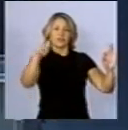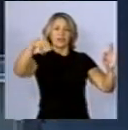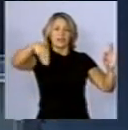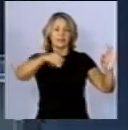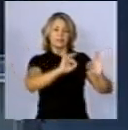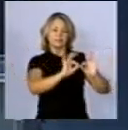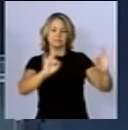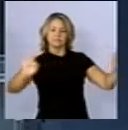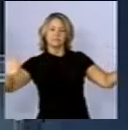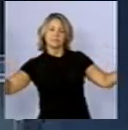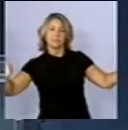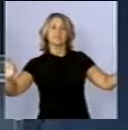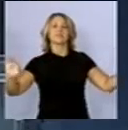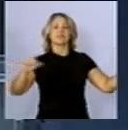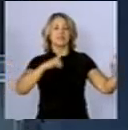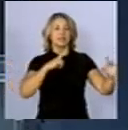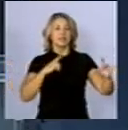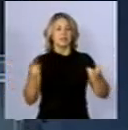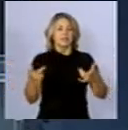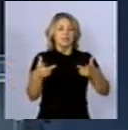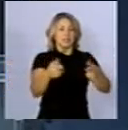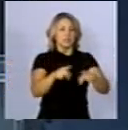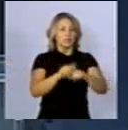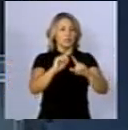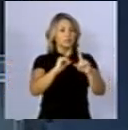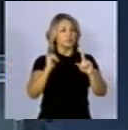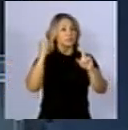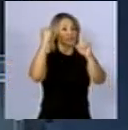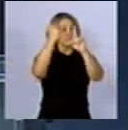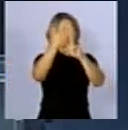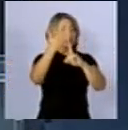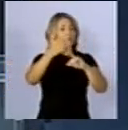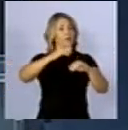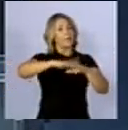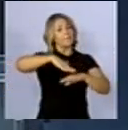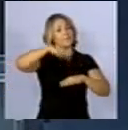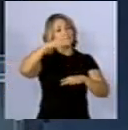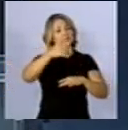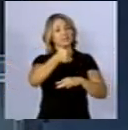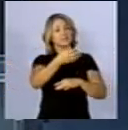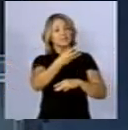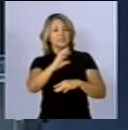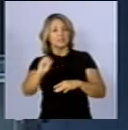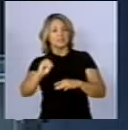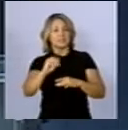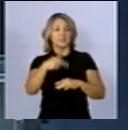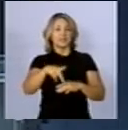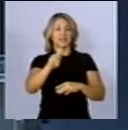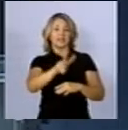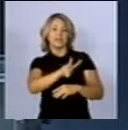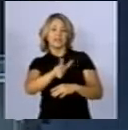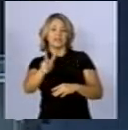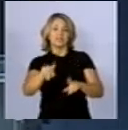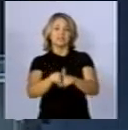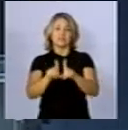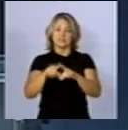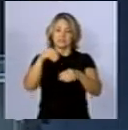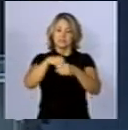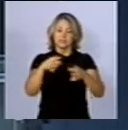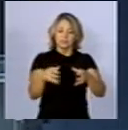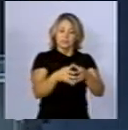75.600 com tensão igual a superior a 230 KV, constituindo 74% da rede básica do